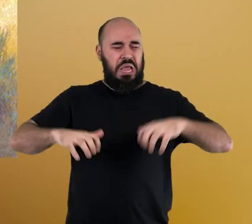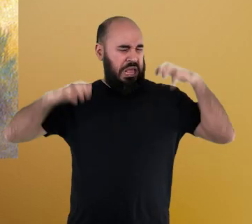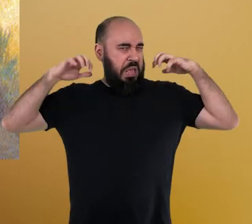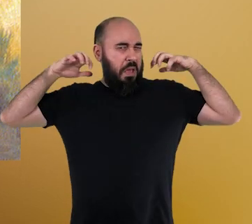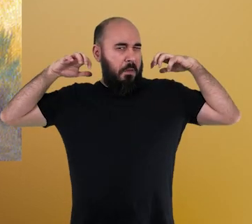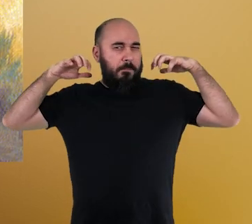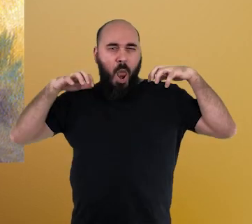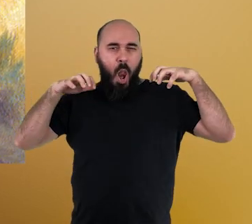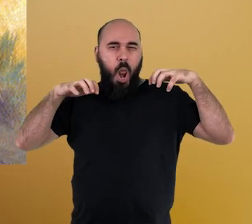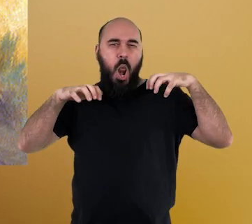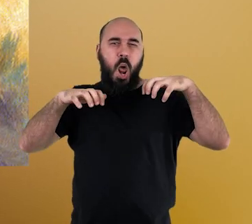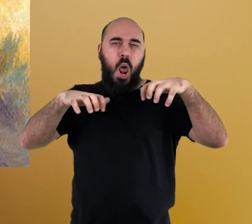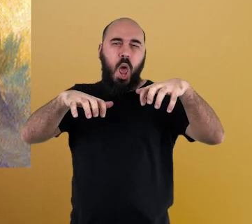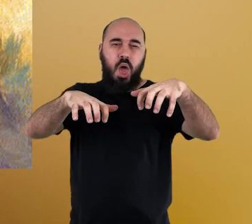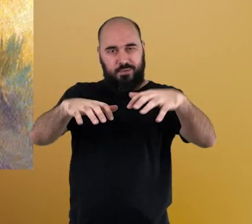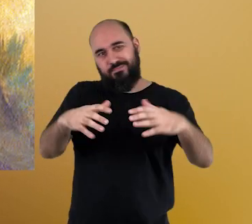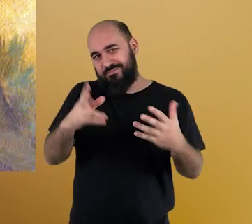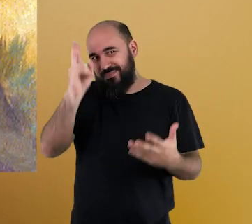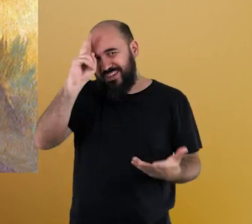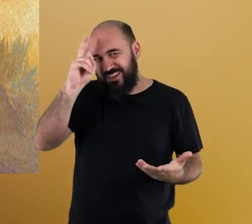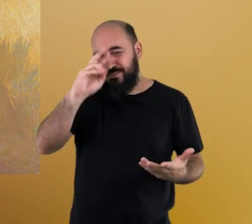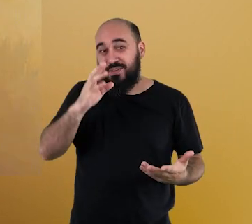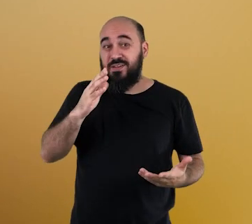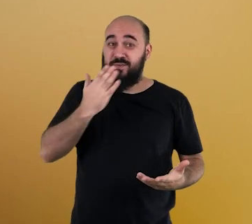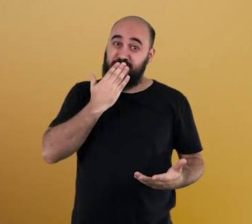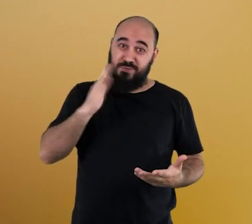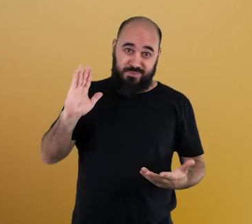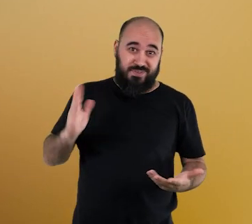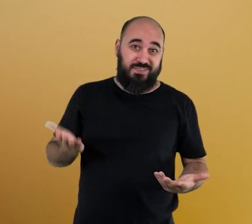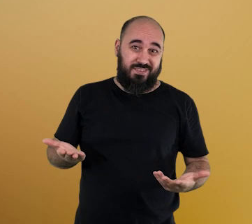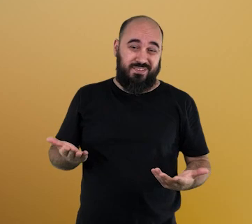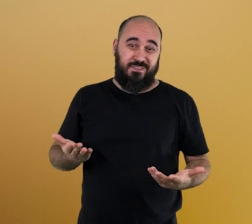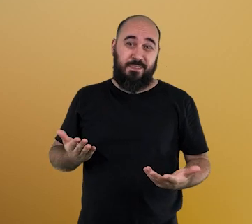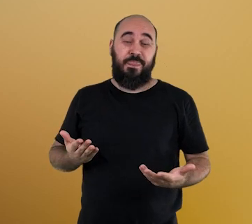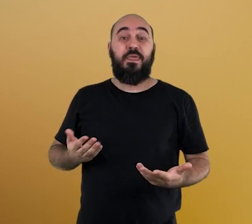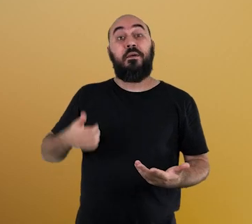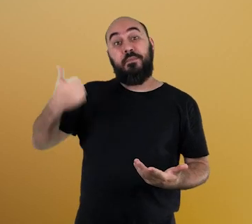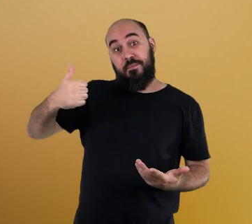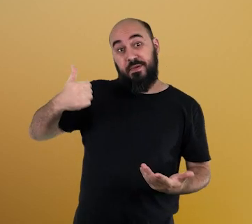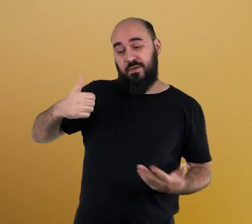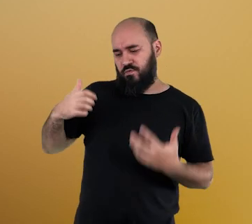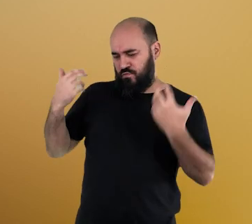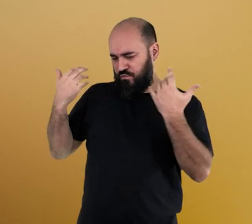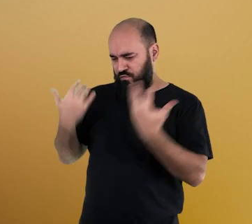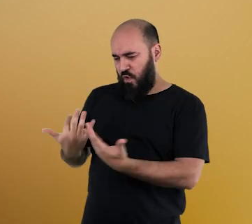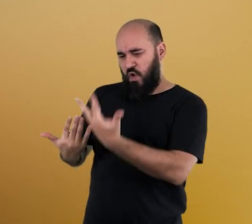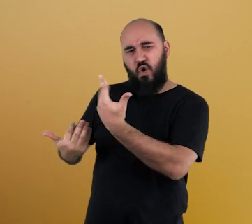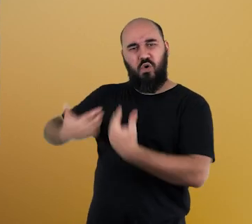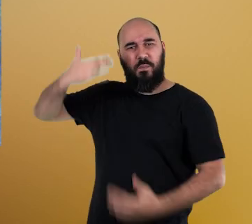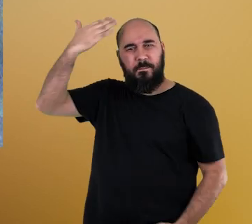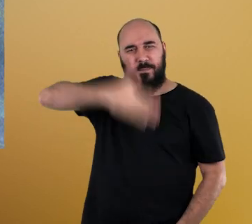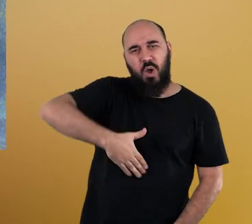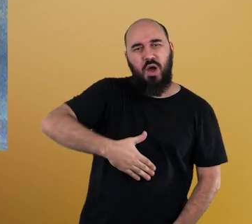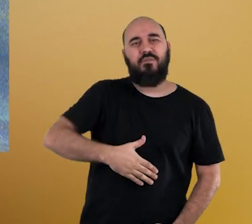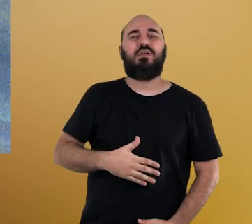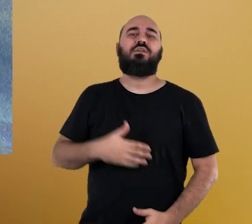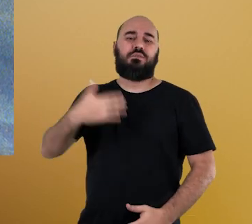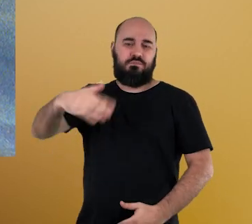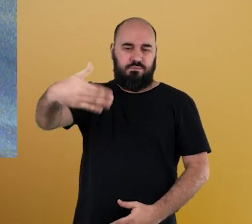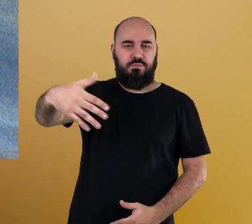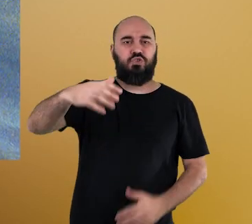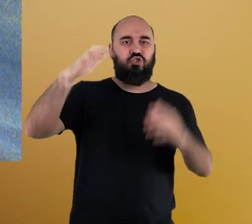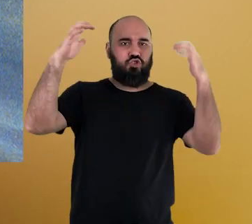sua promessa. Primeiro fogo, agora água, agora chuva. E está escrito que desceu